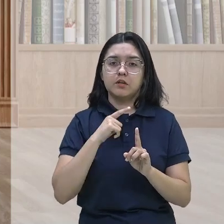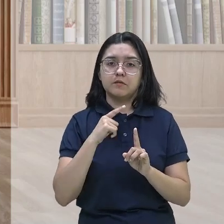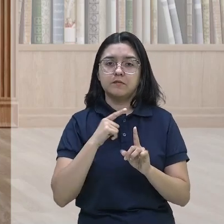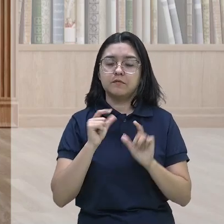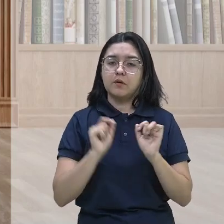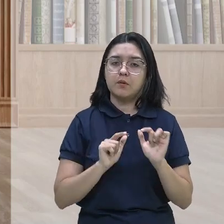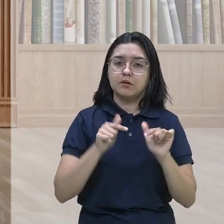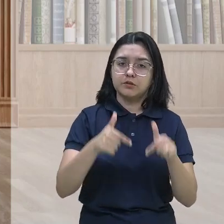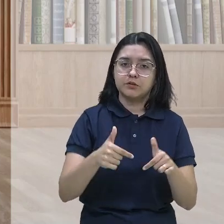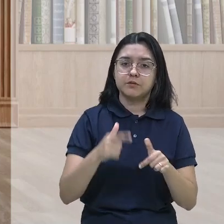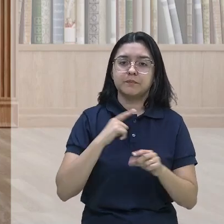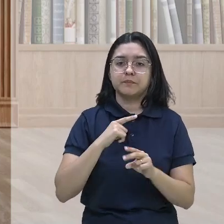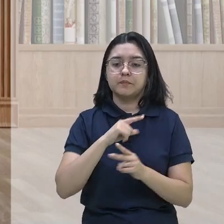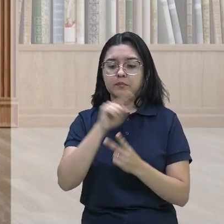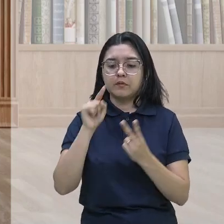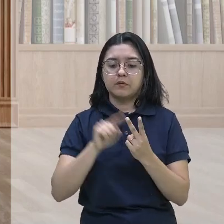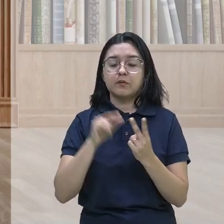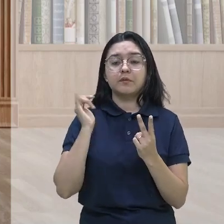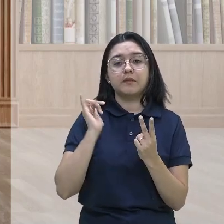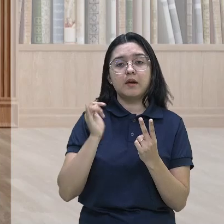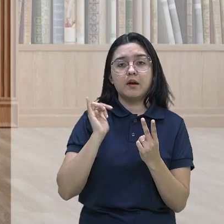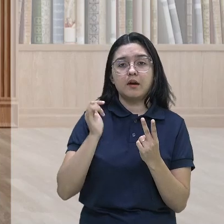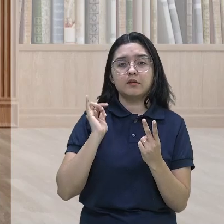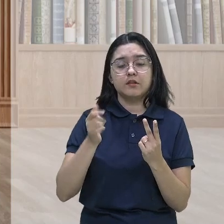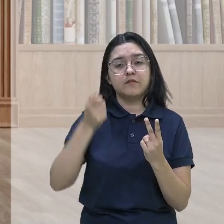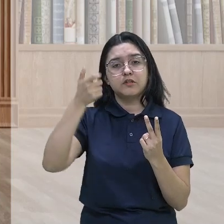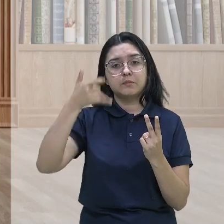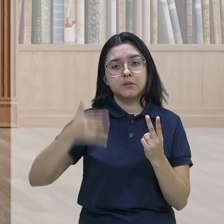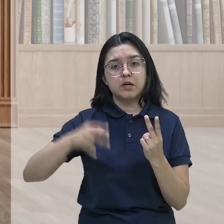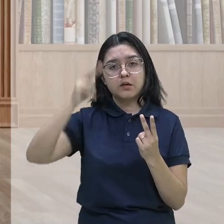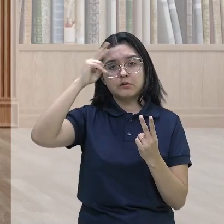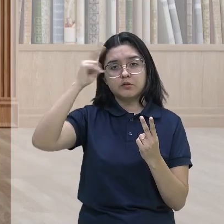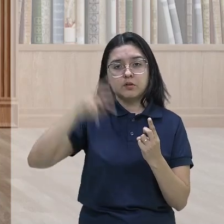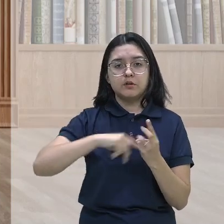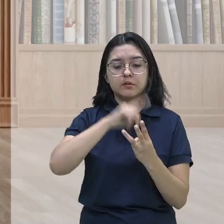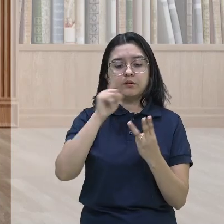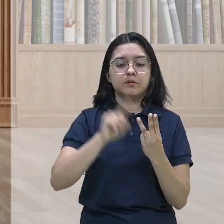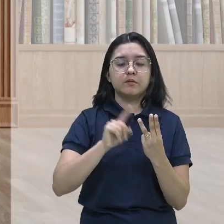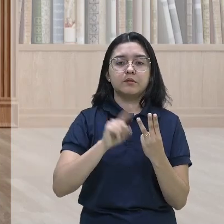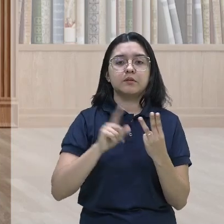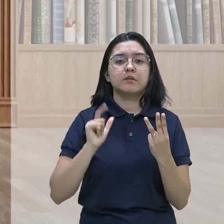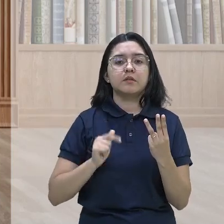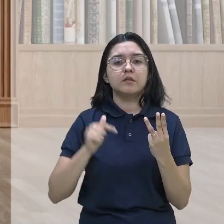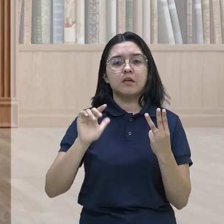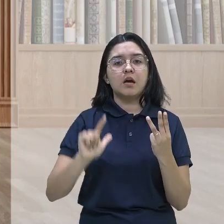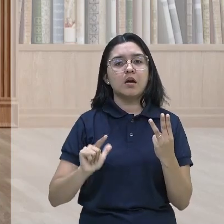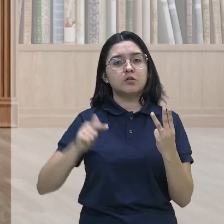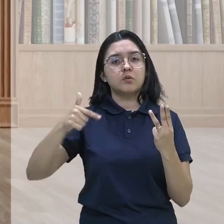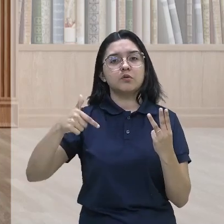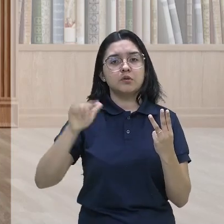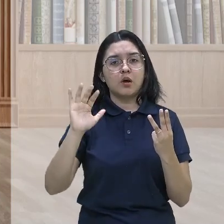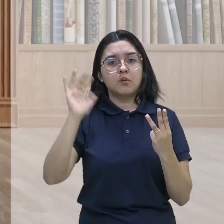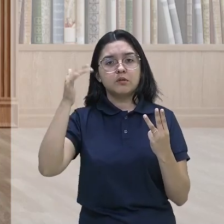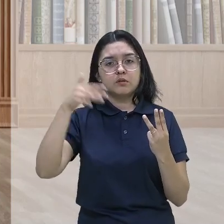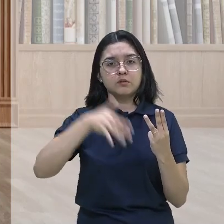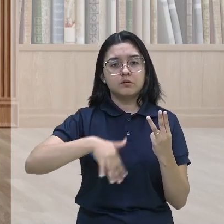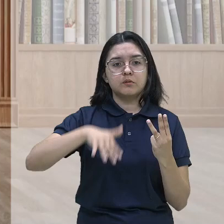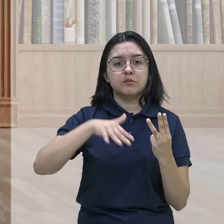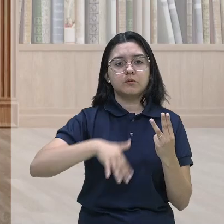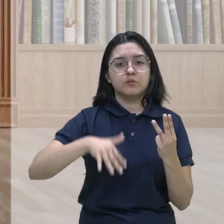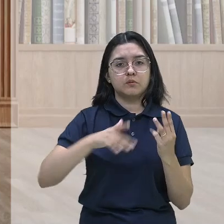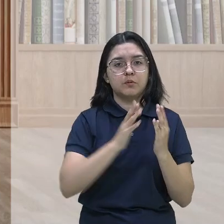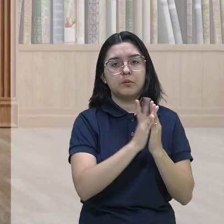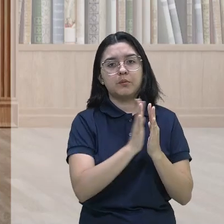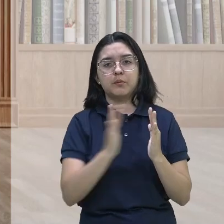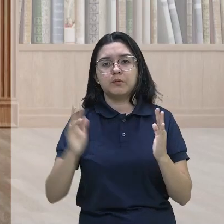a ação, um narrador, aquele que irá contar a história e, claro, as ações que serão desenvolvidas, o enredo.